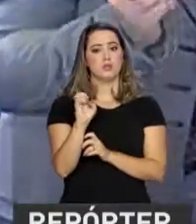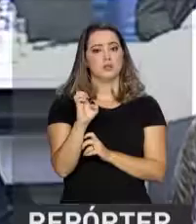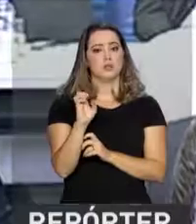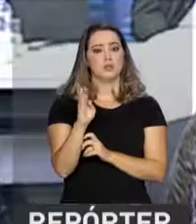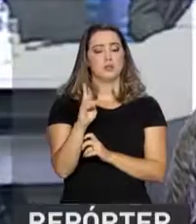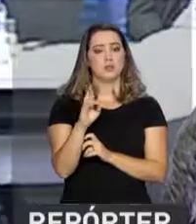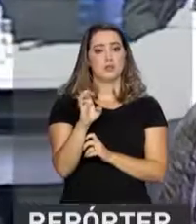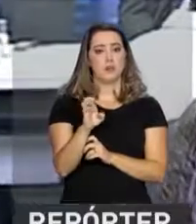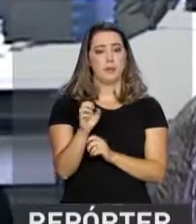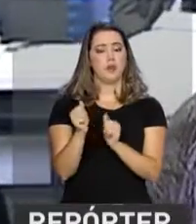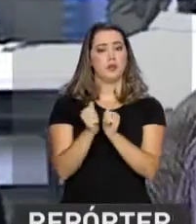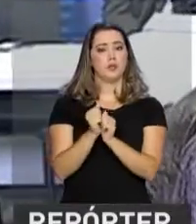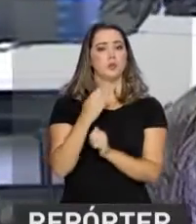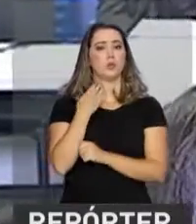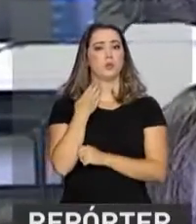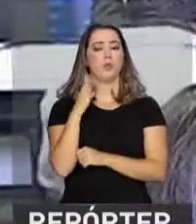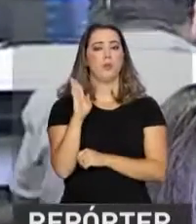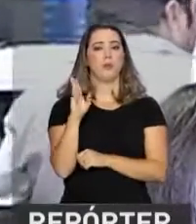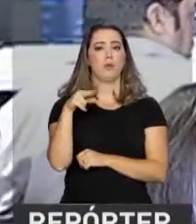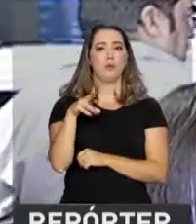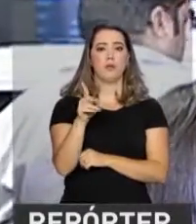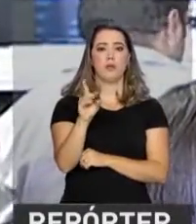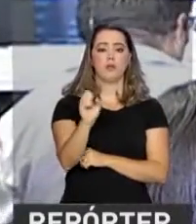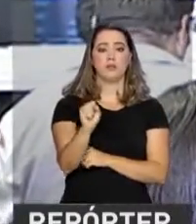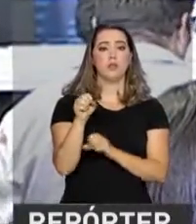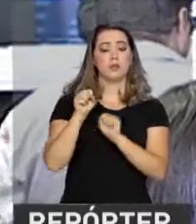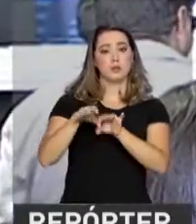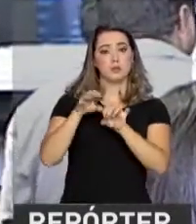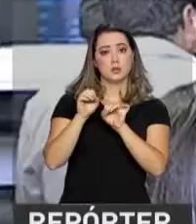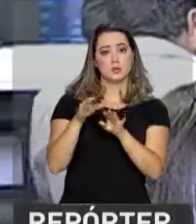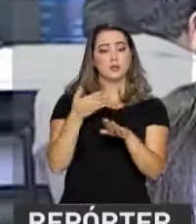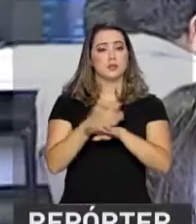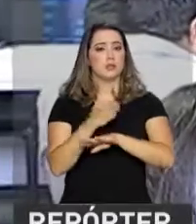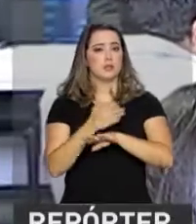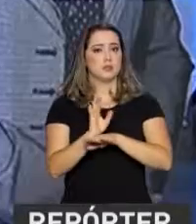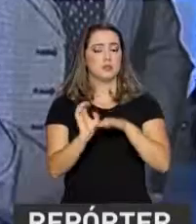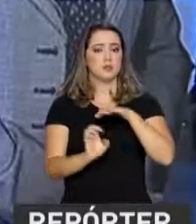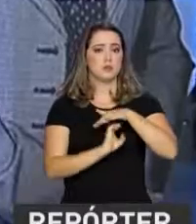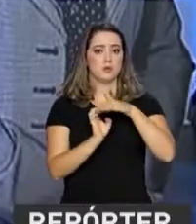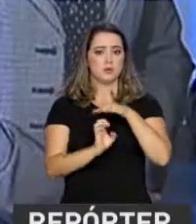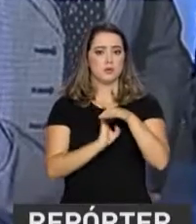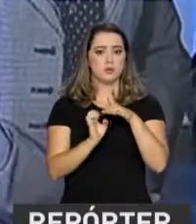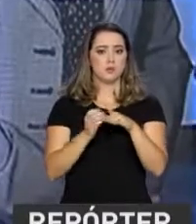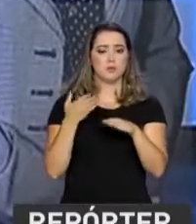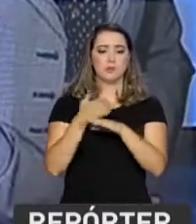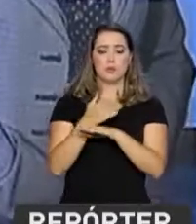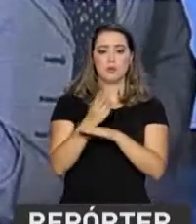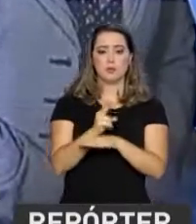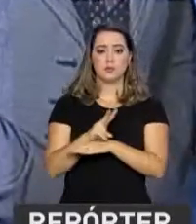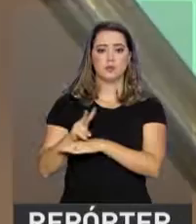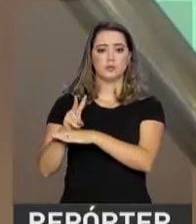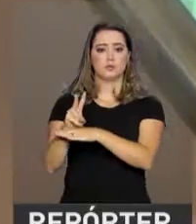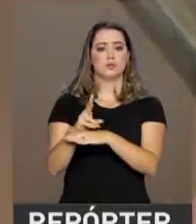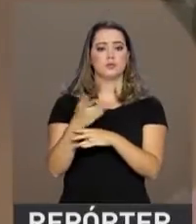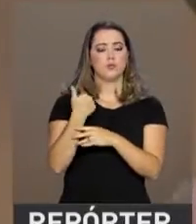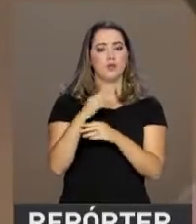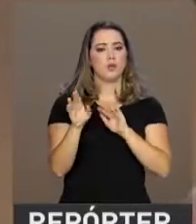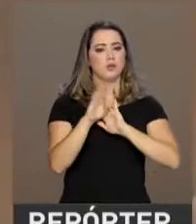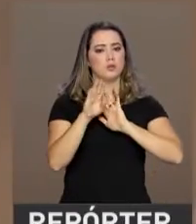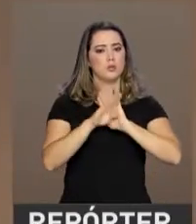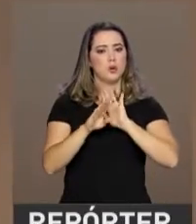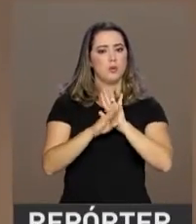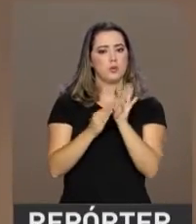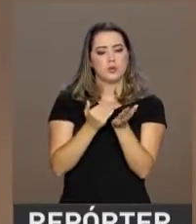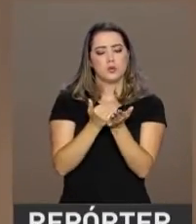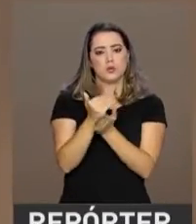vai possibilitar orientação e capacitação dos empresários para o acesso ao crédito e um projeto